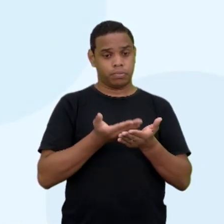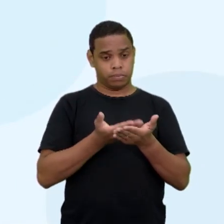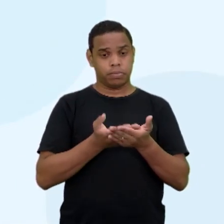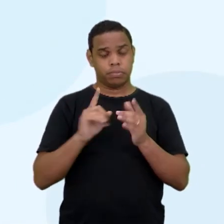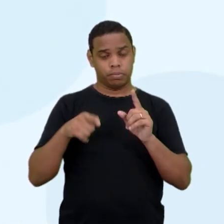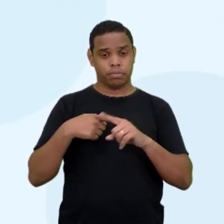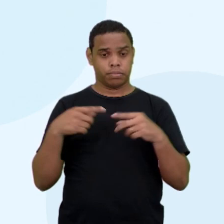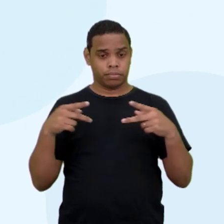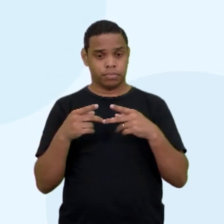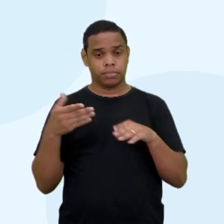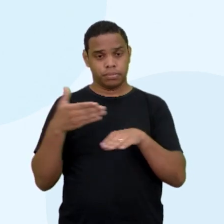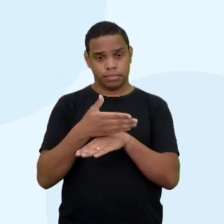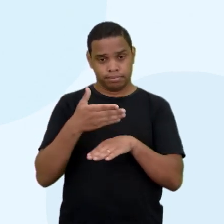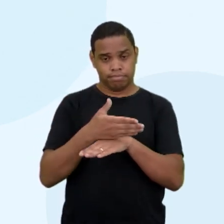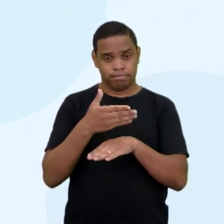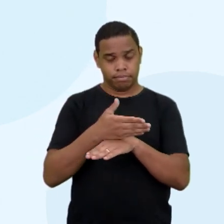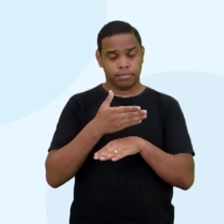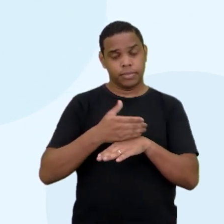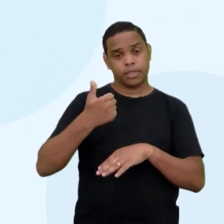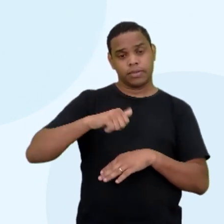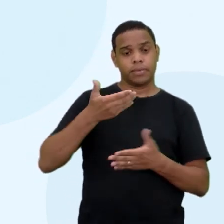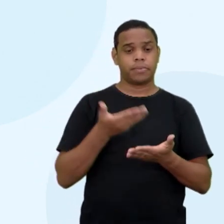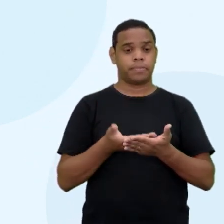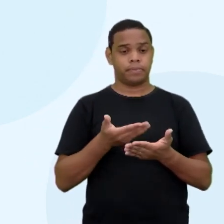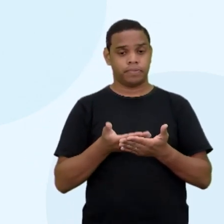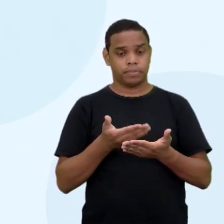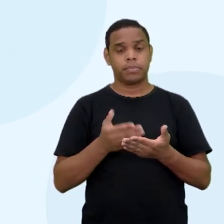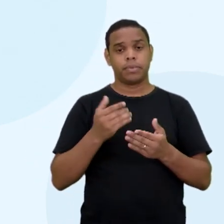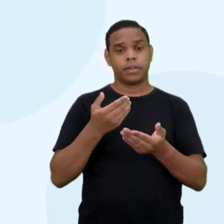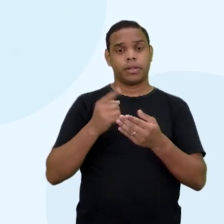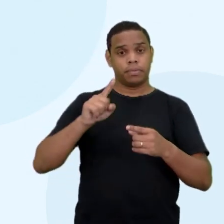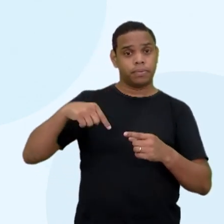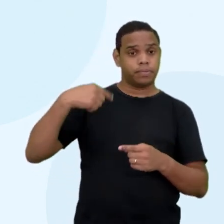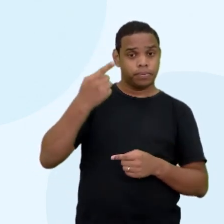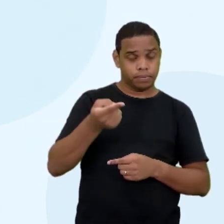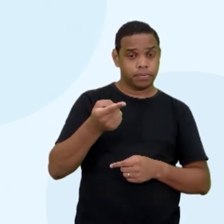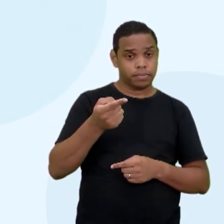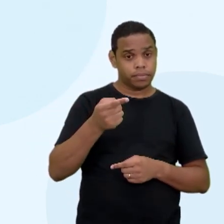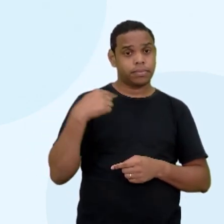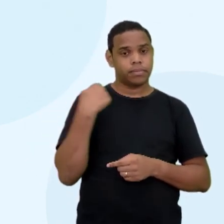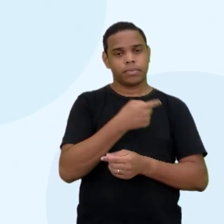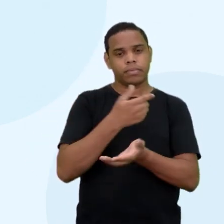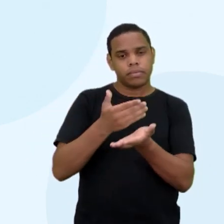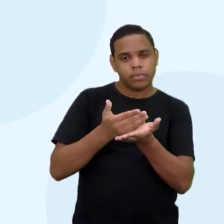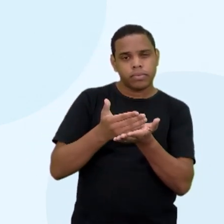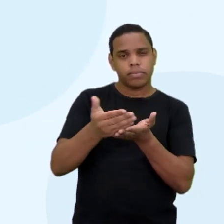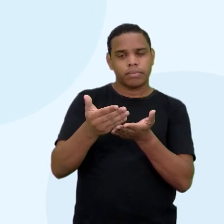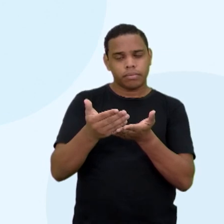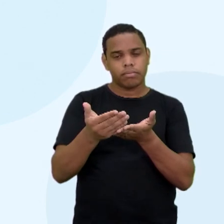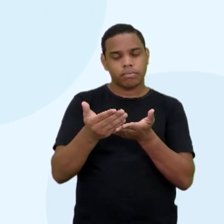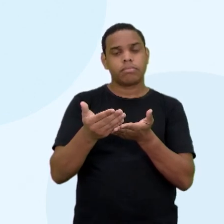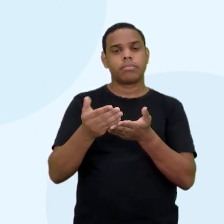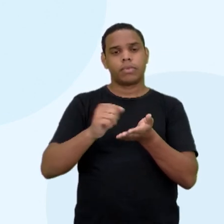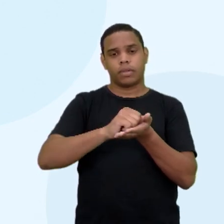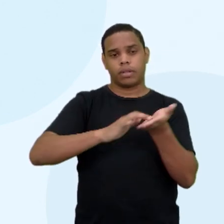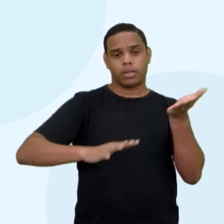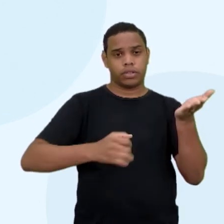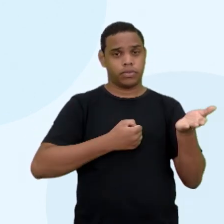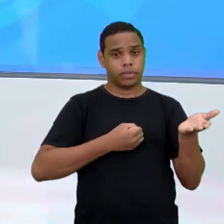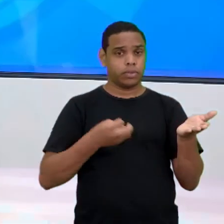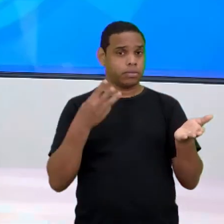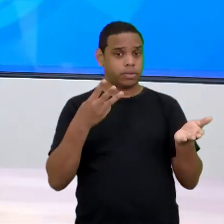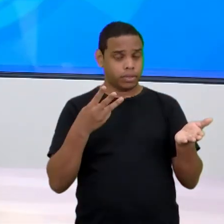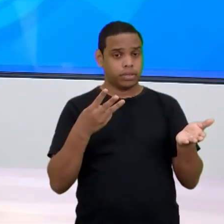né? Acesse aí e avaliem as nossas aulas. E aí na próxima aula nós iniciaremos aí a atividade